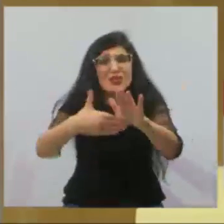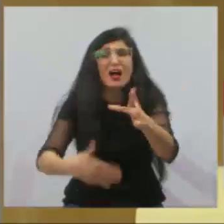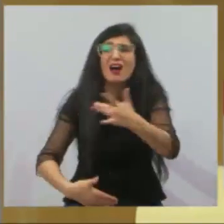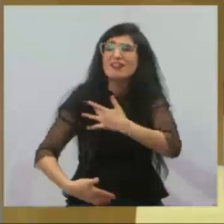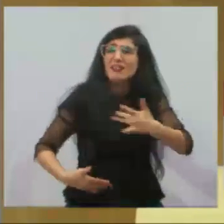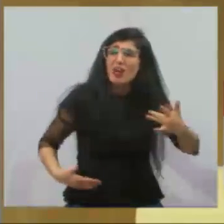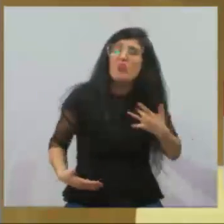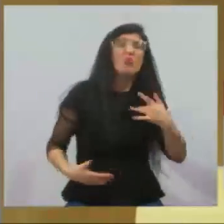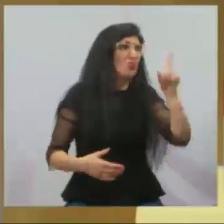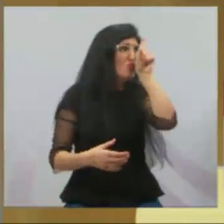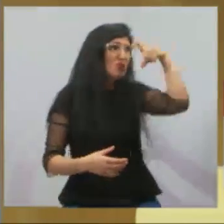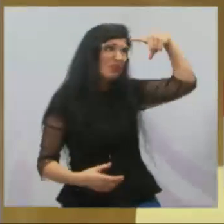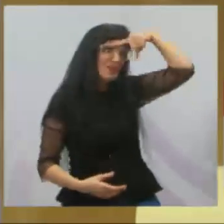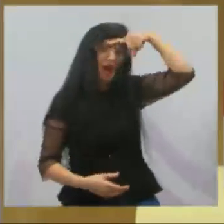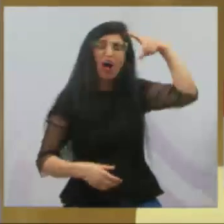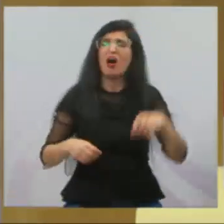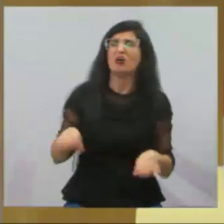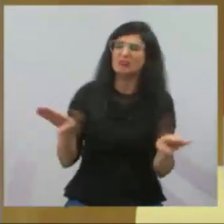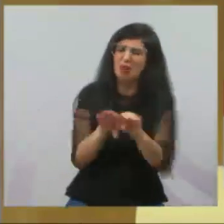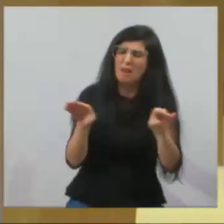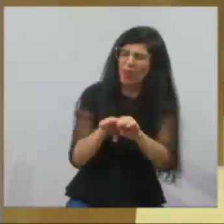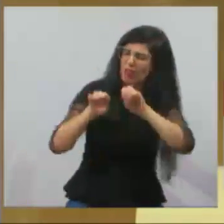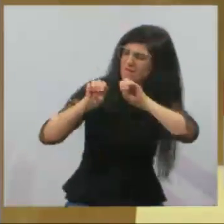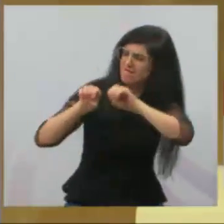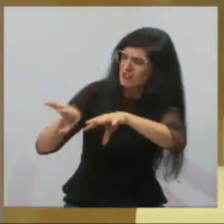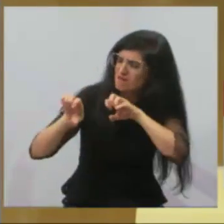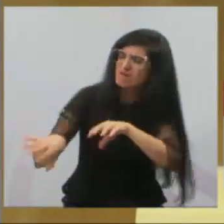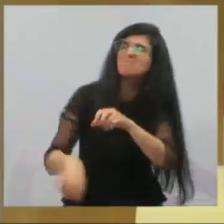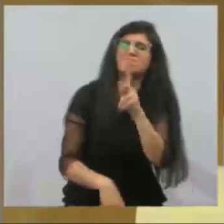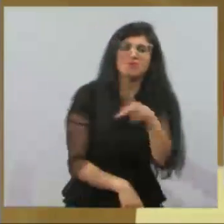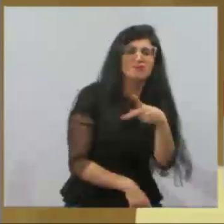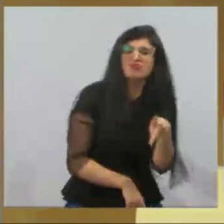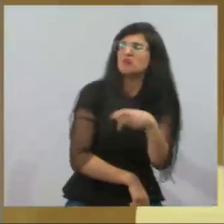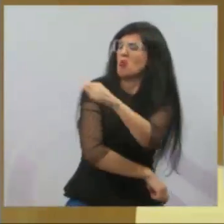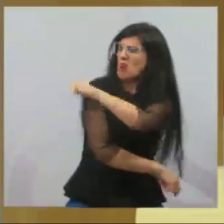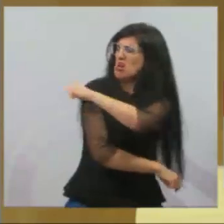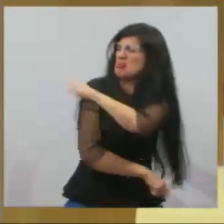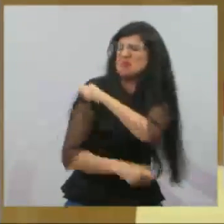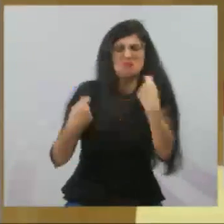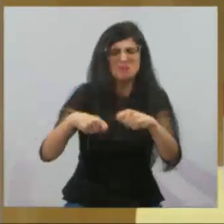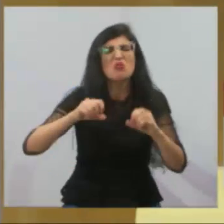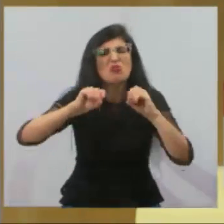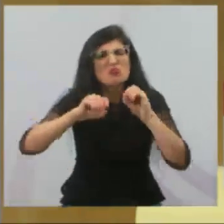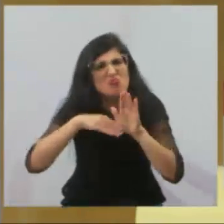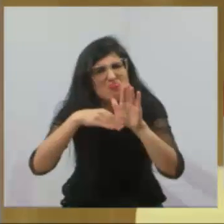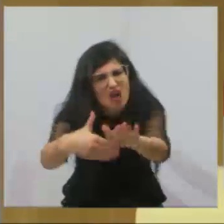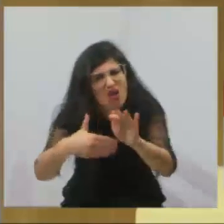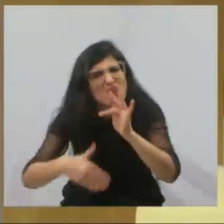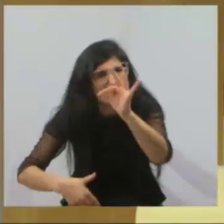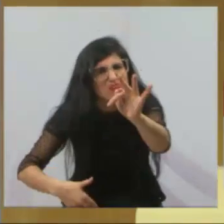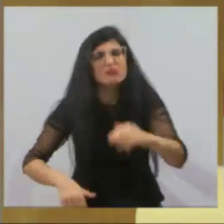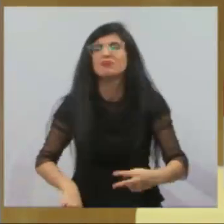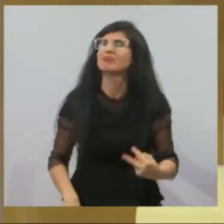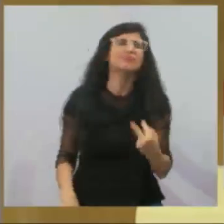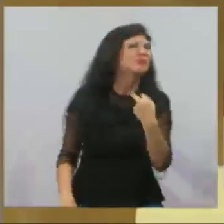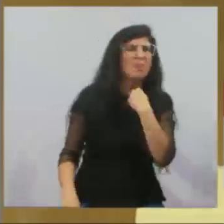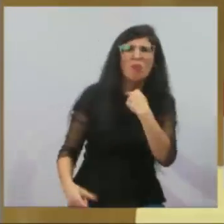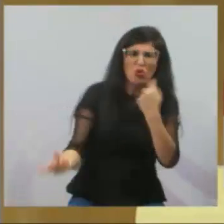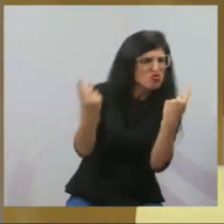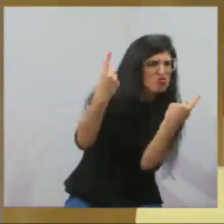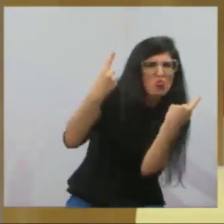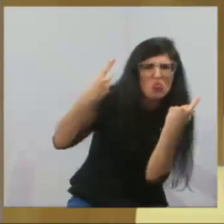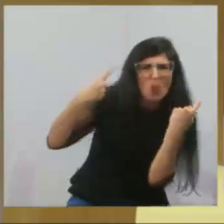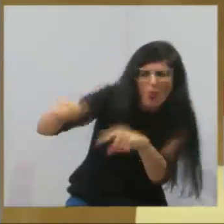na educação, por exemplo, nós poderemos ficar sem essa verba se votarmos contra esse projeto. E